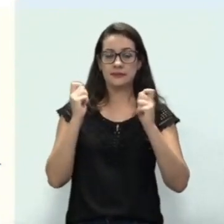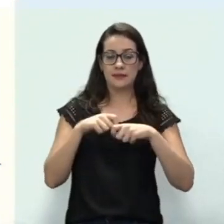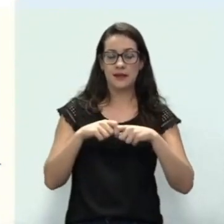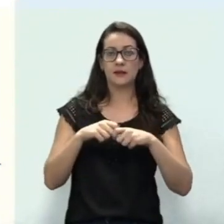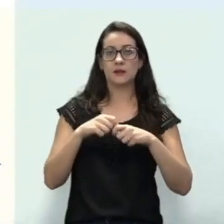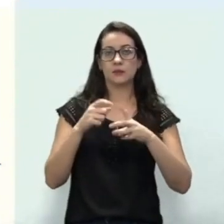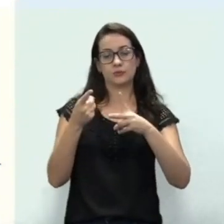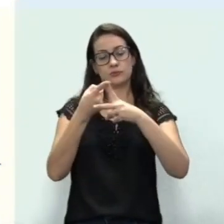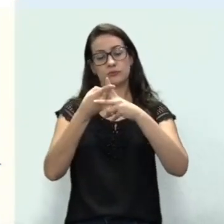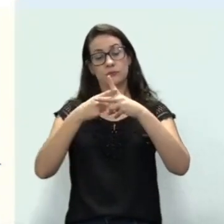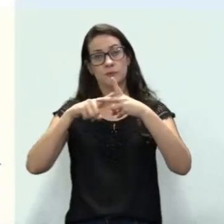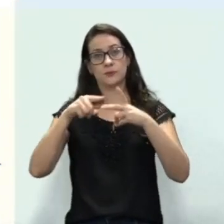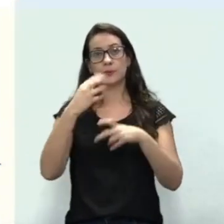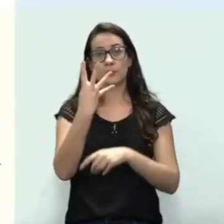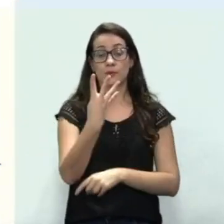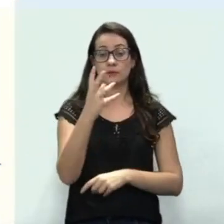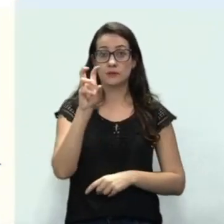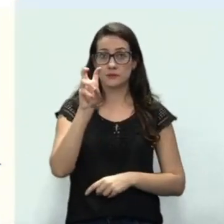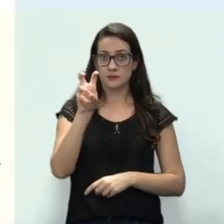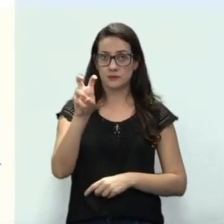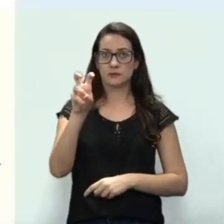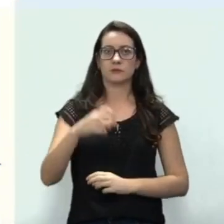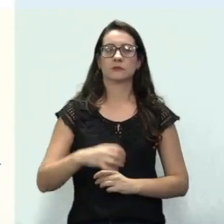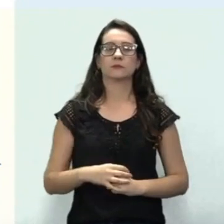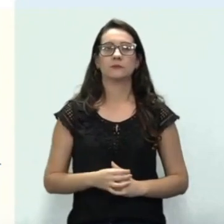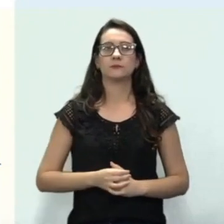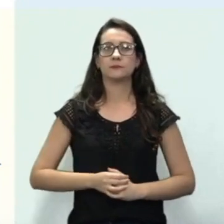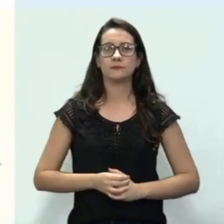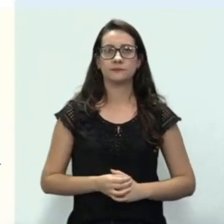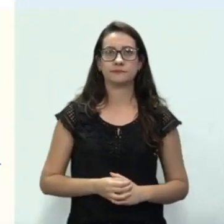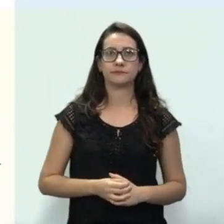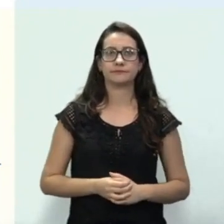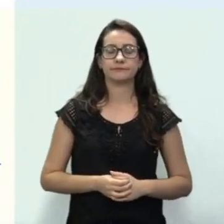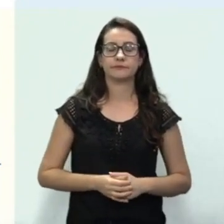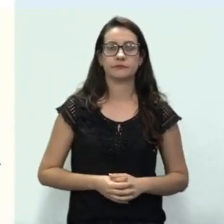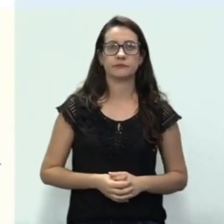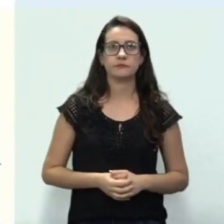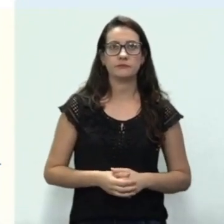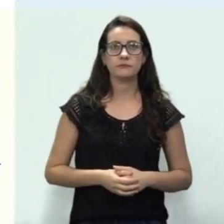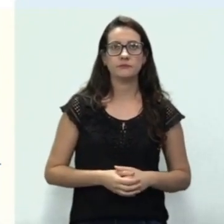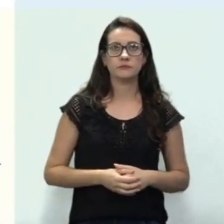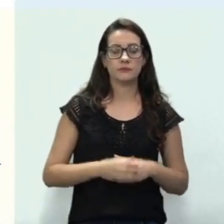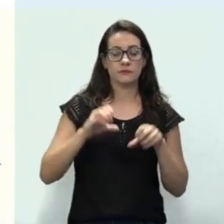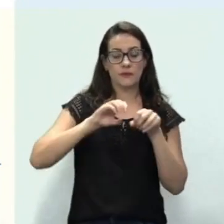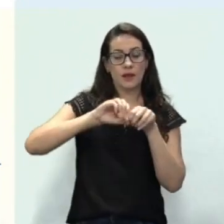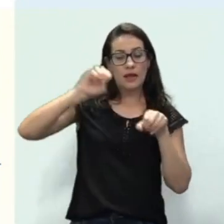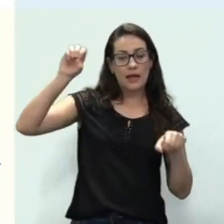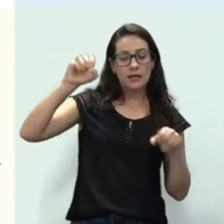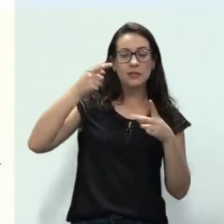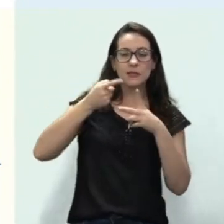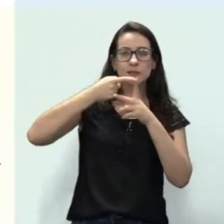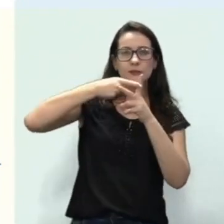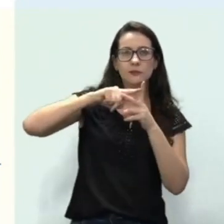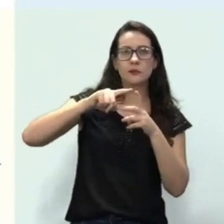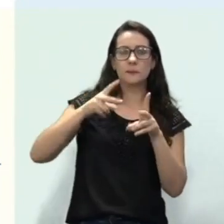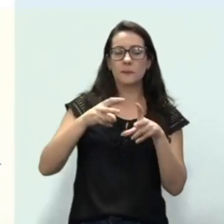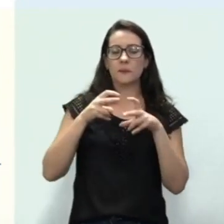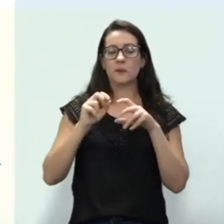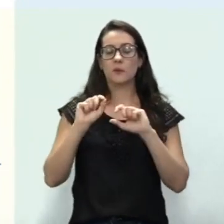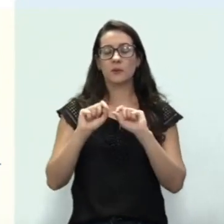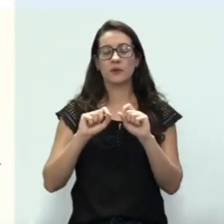de 45 graus e que nesta parte da viga nós temos que ela